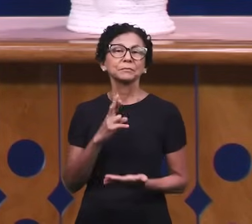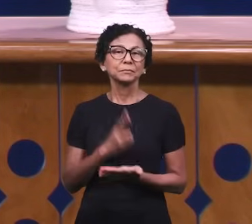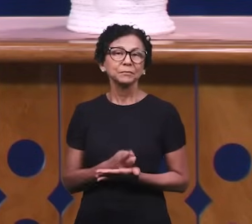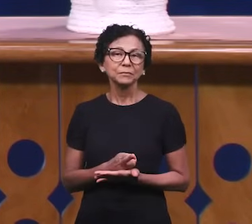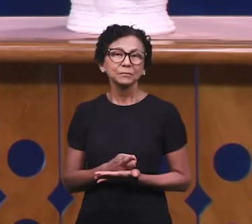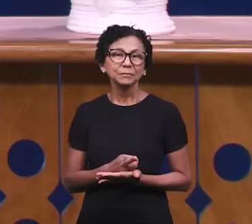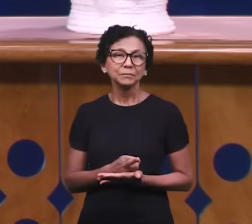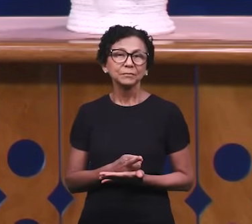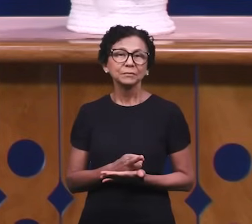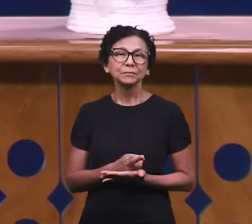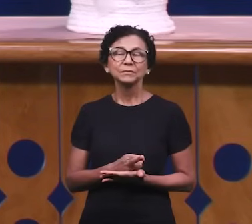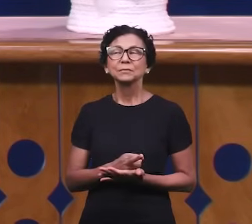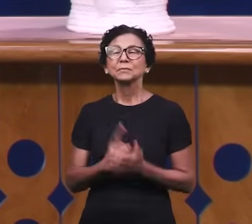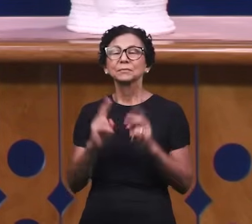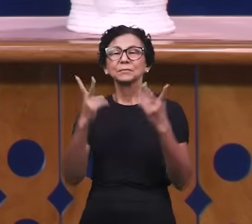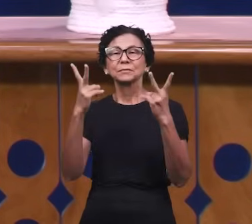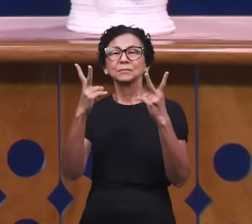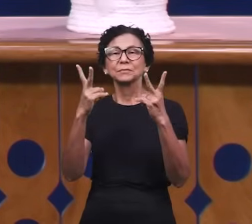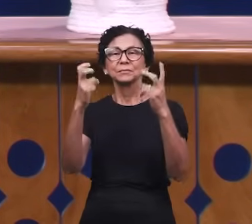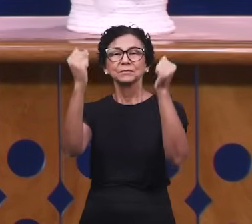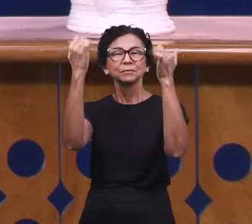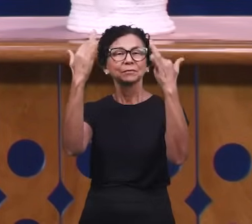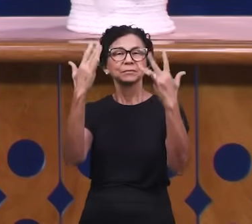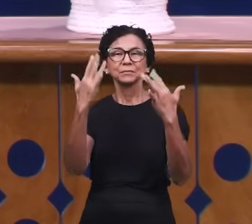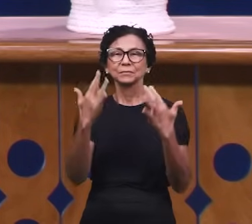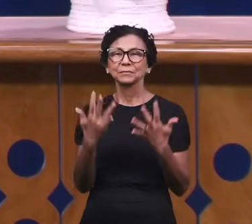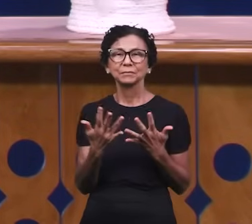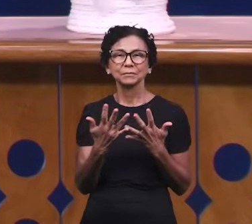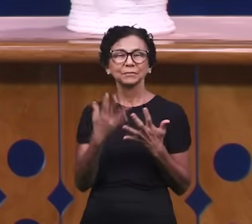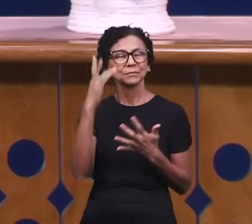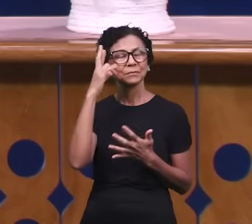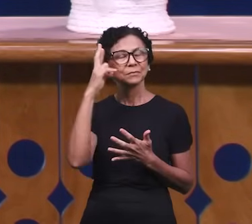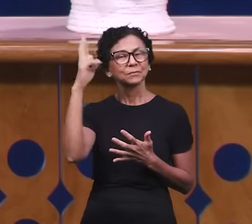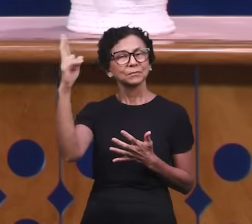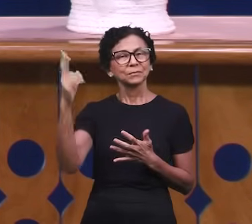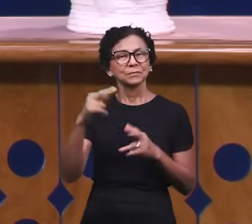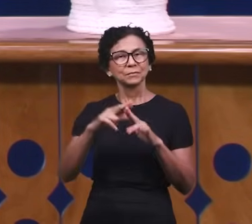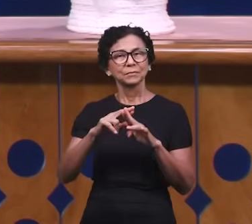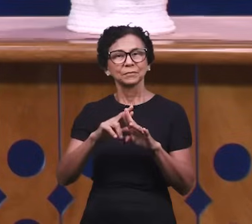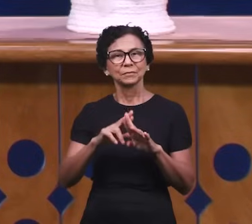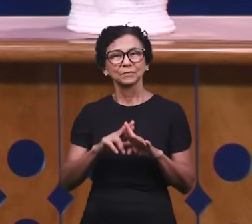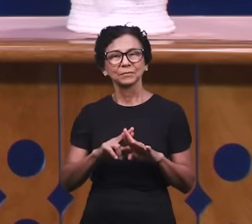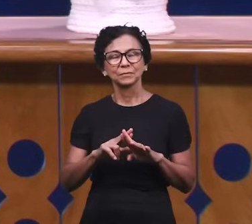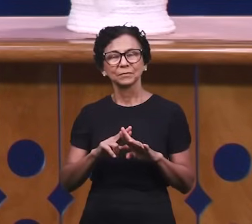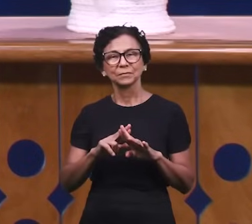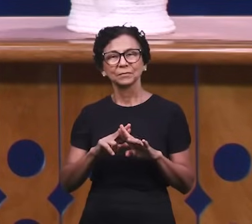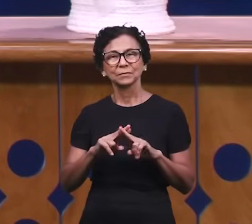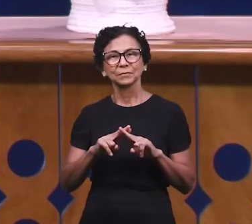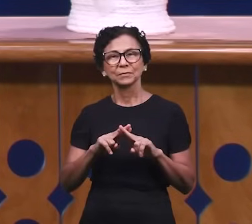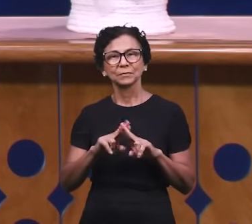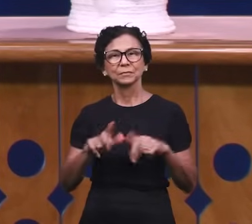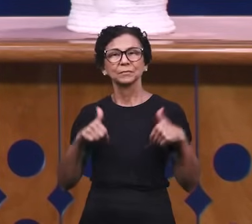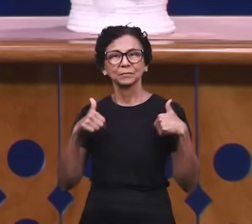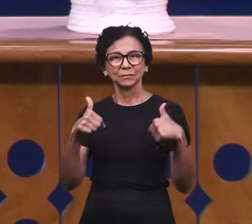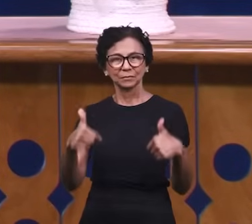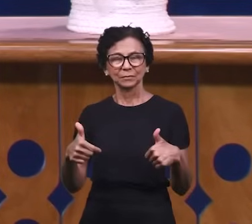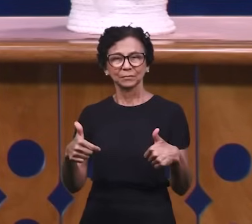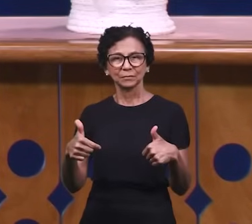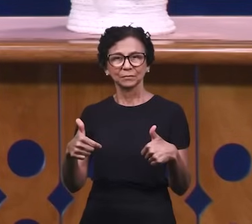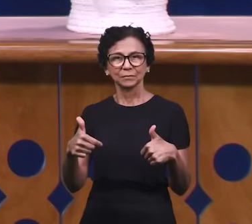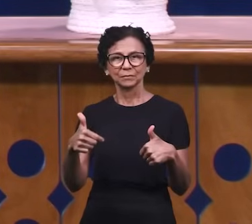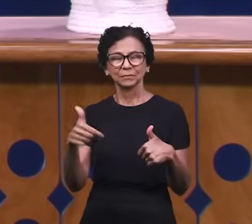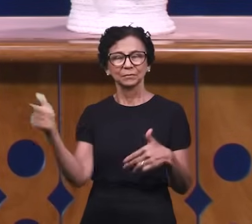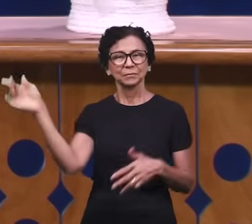de tudo que Deus operou em nossa vida, com os despojos, com a bênção, enriquecidos pela operação da mão